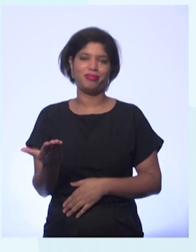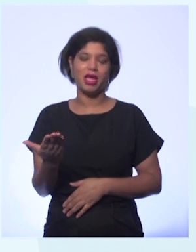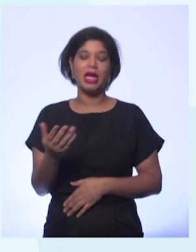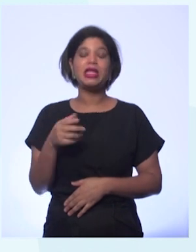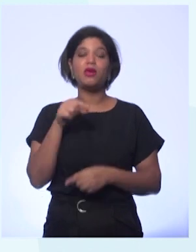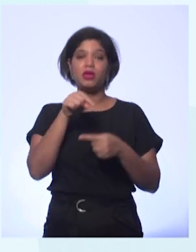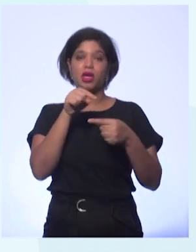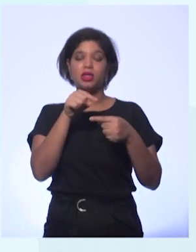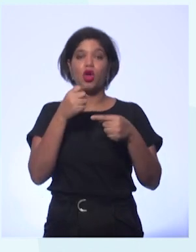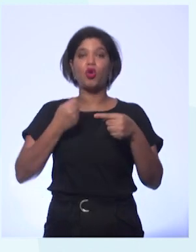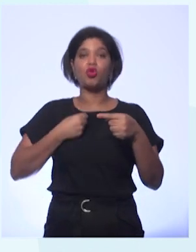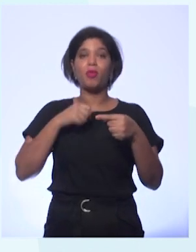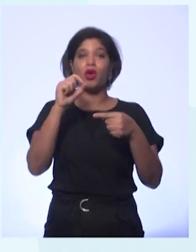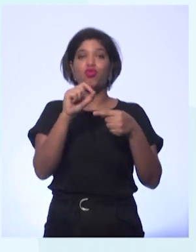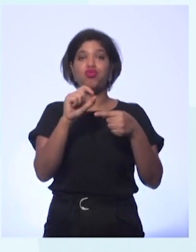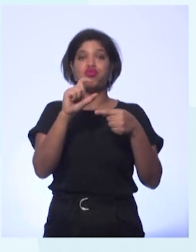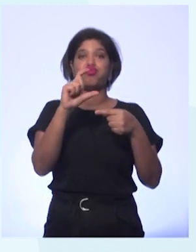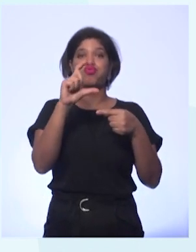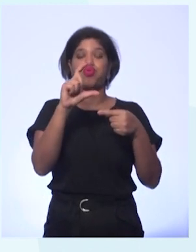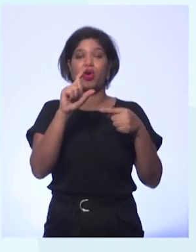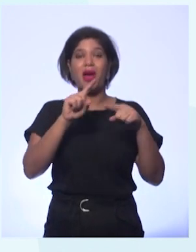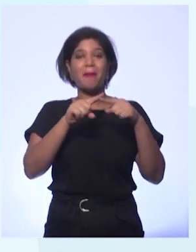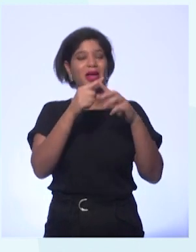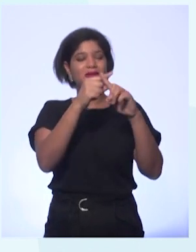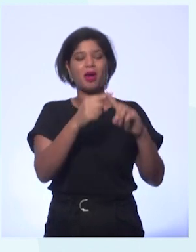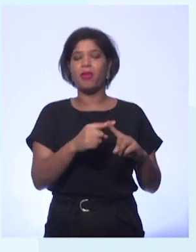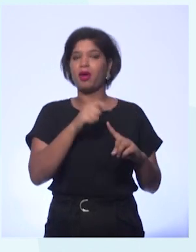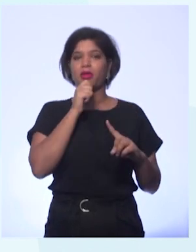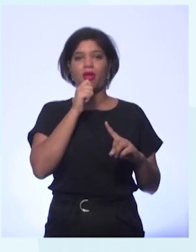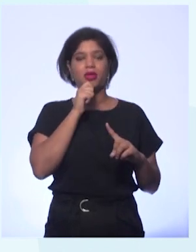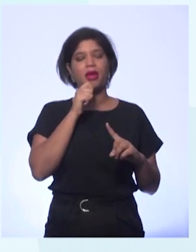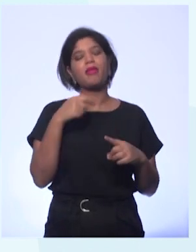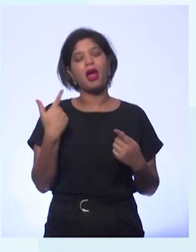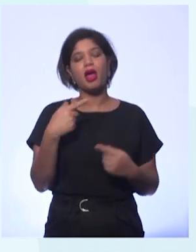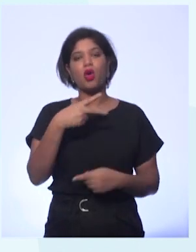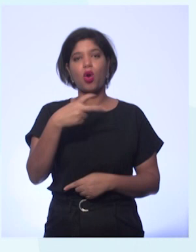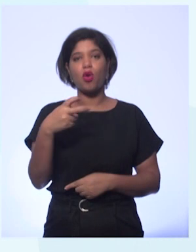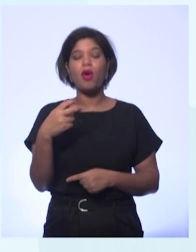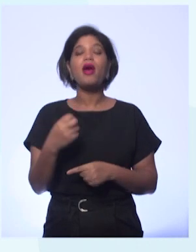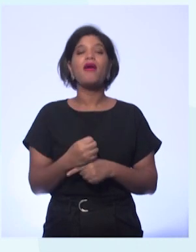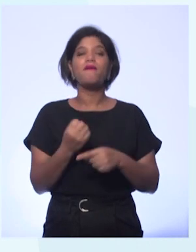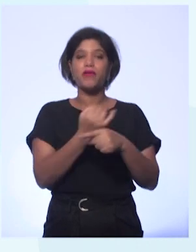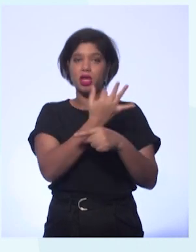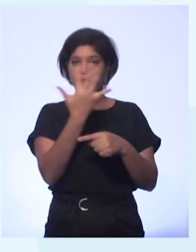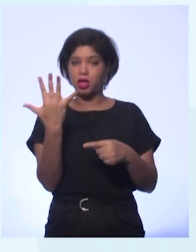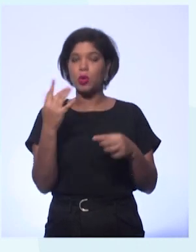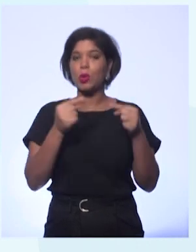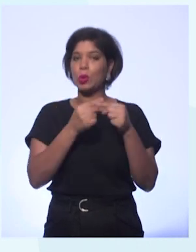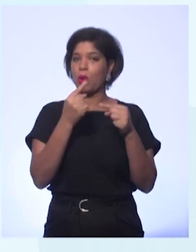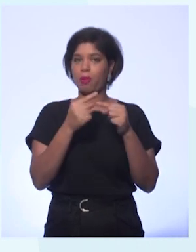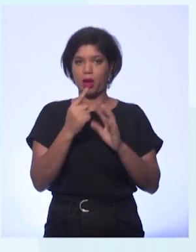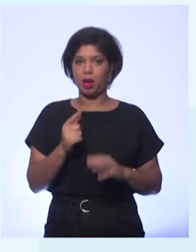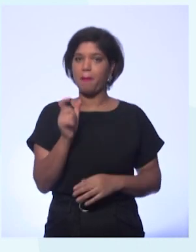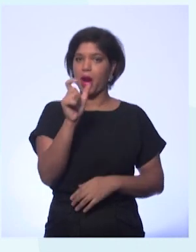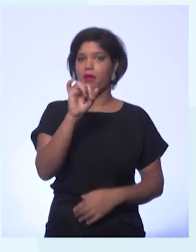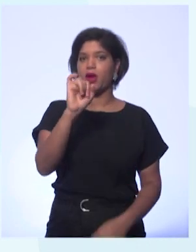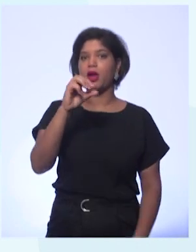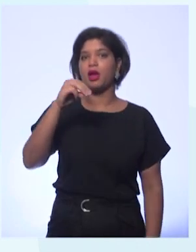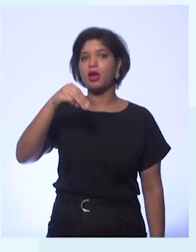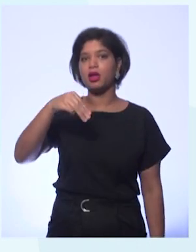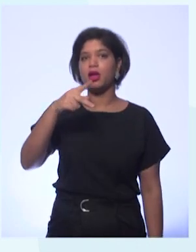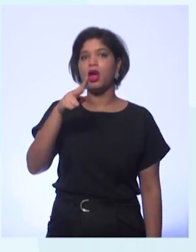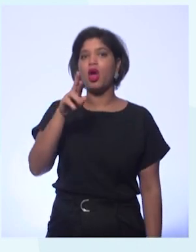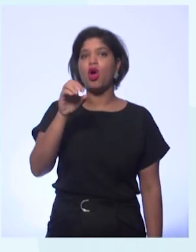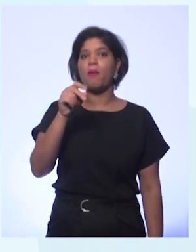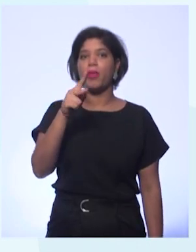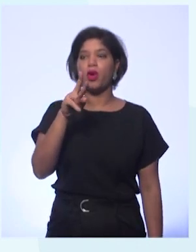cima é maior que o de baixo, mas não é da tabuada, ele é chamado de fração imprópria. própria. Olha o nosso segundo caso,